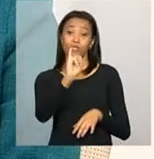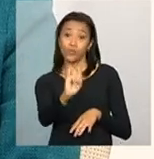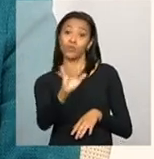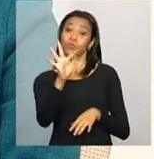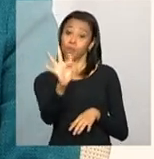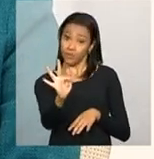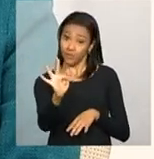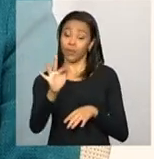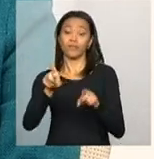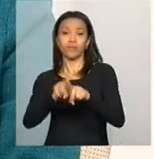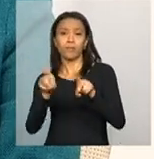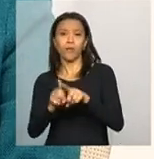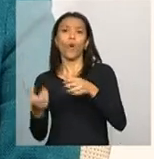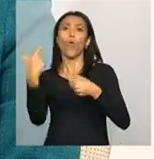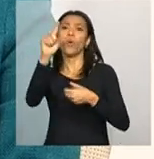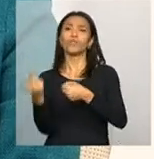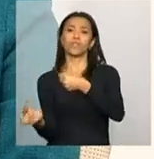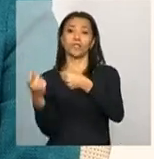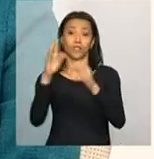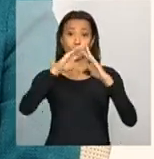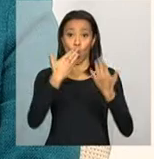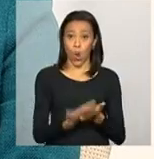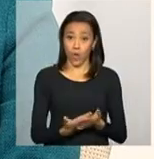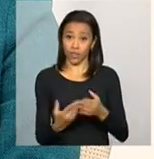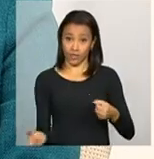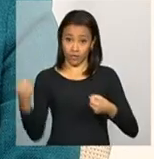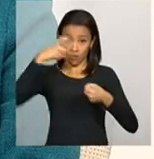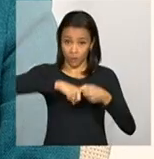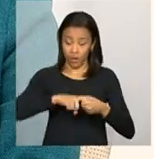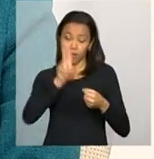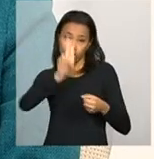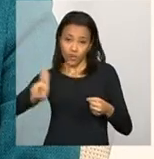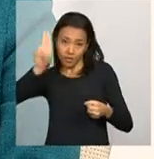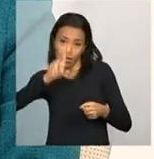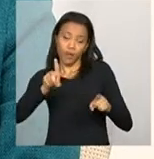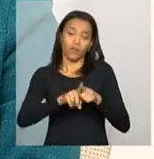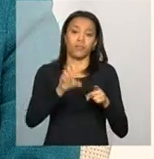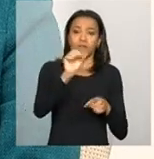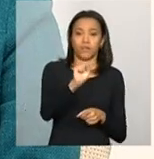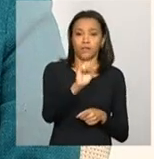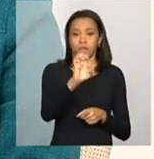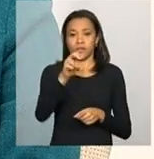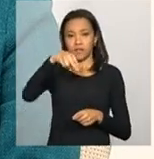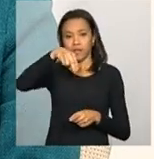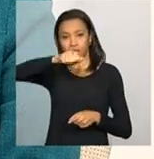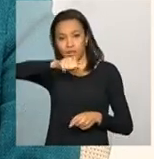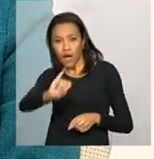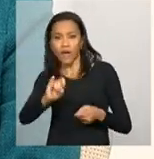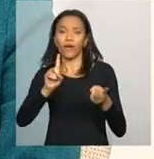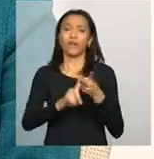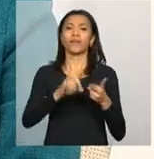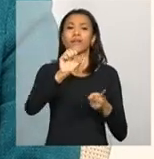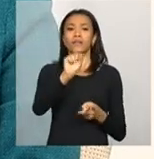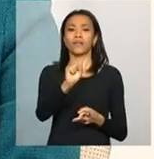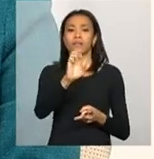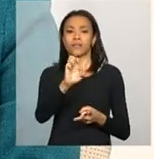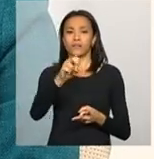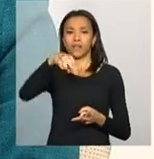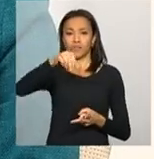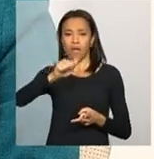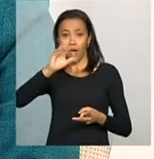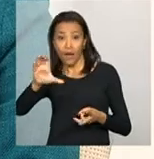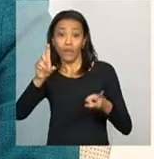vinculadas às universidades, às escolas profissionais, nos SENAIs, SENAC, SENAR, SENAT, nas